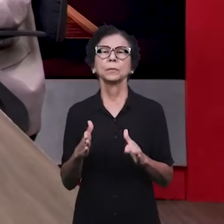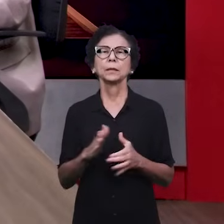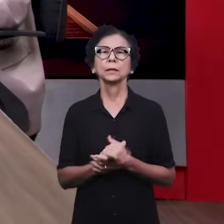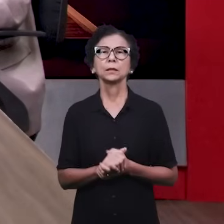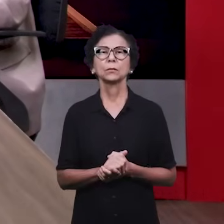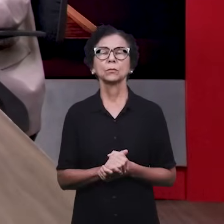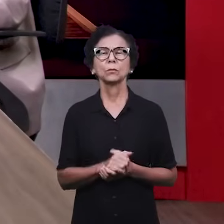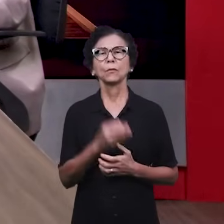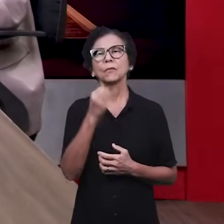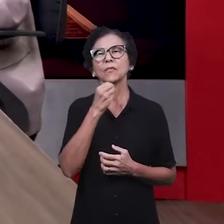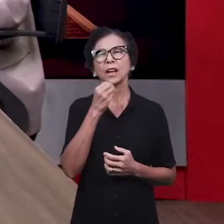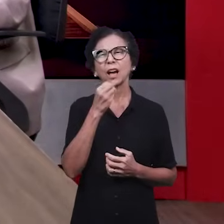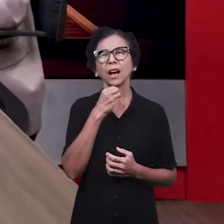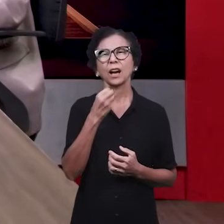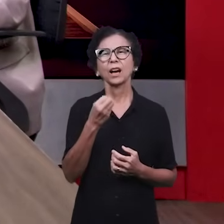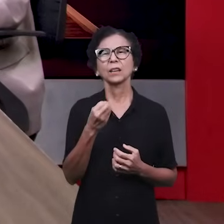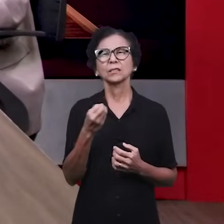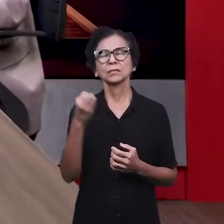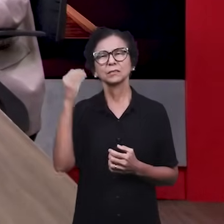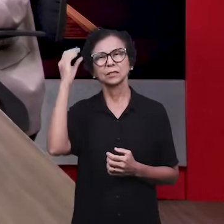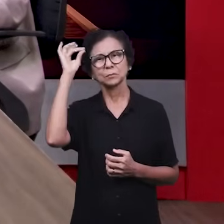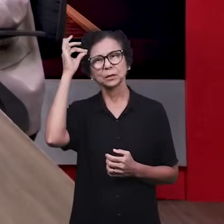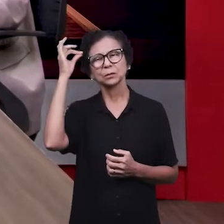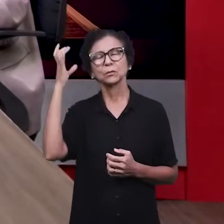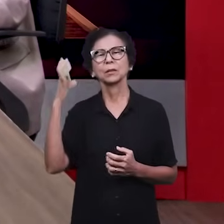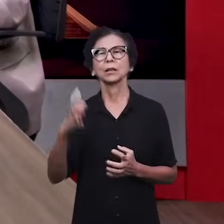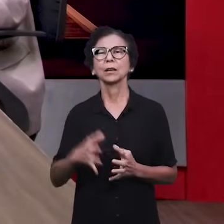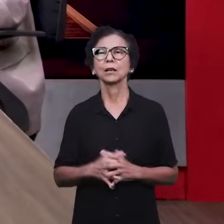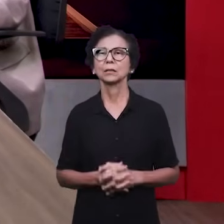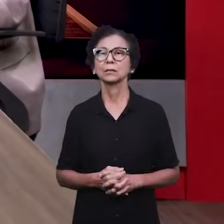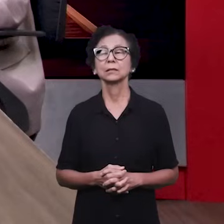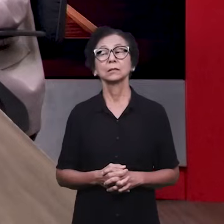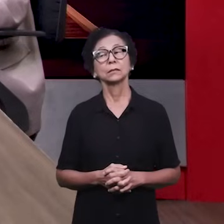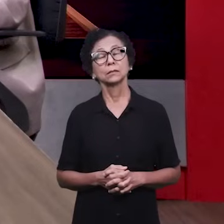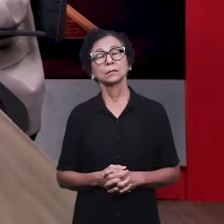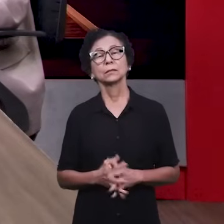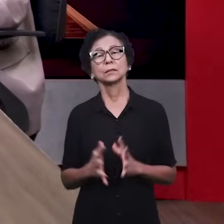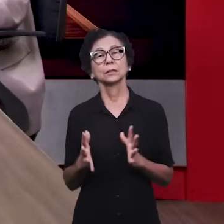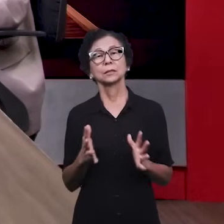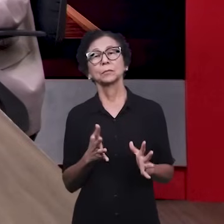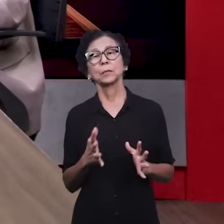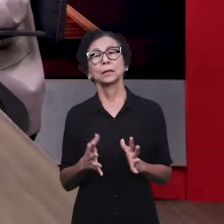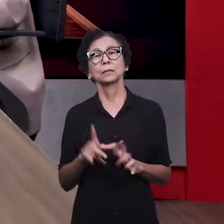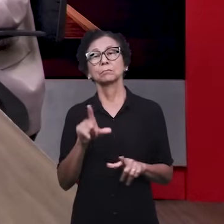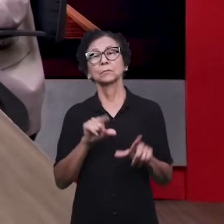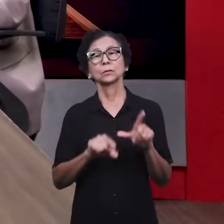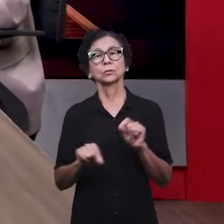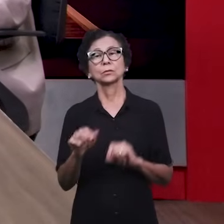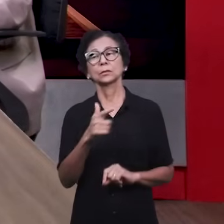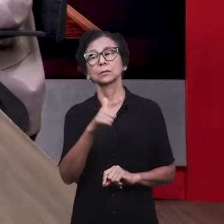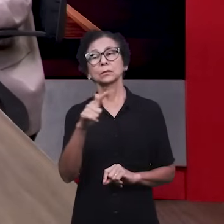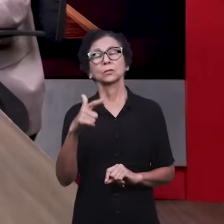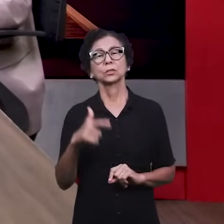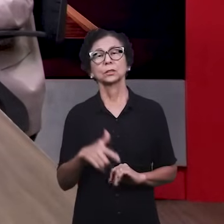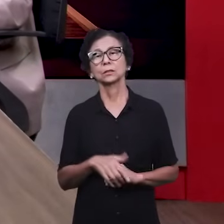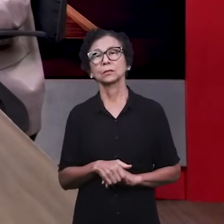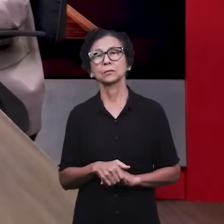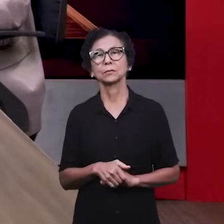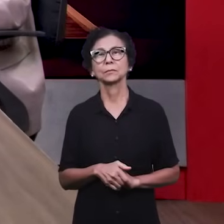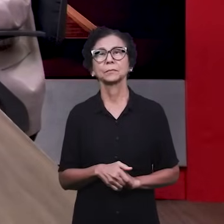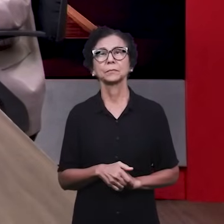pouca produção assim, no termo espiritual, porque foi uma época que não tinha muita alternativa, não. As